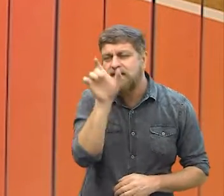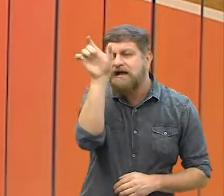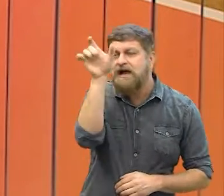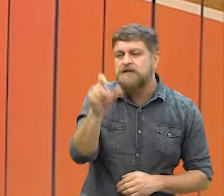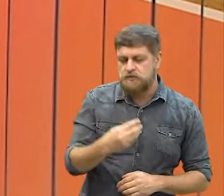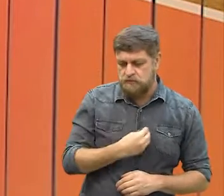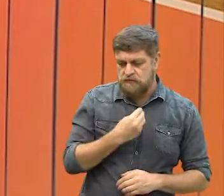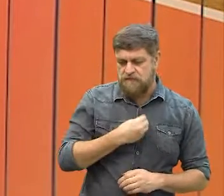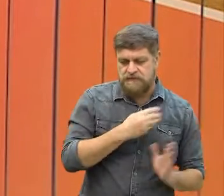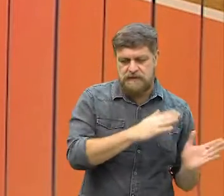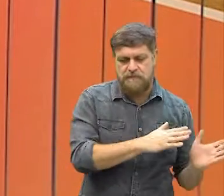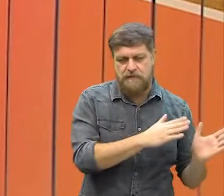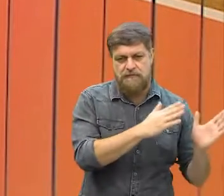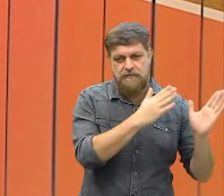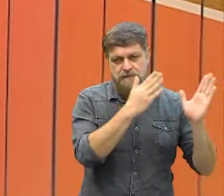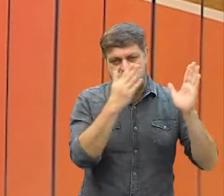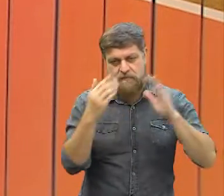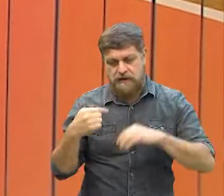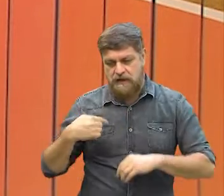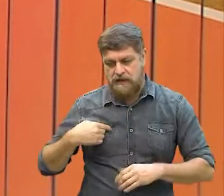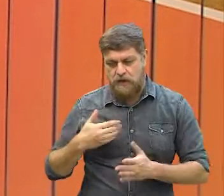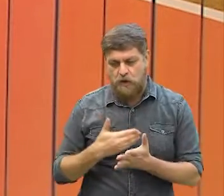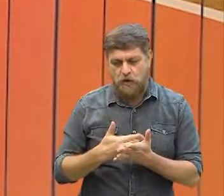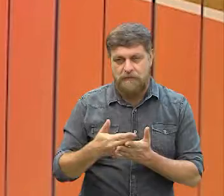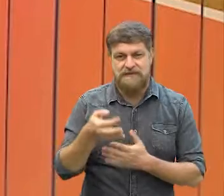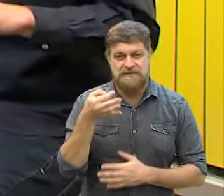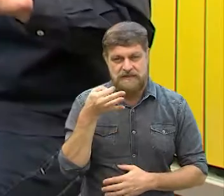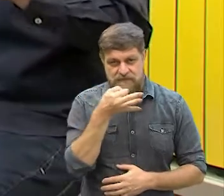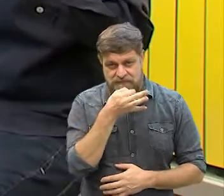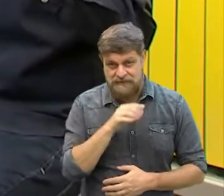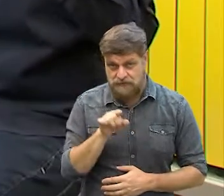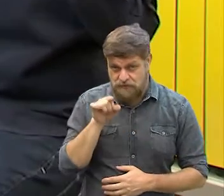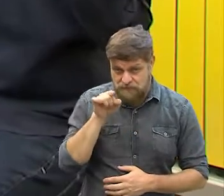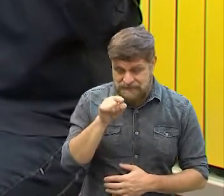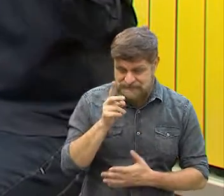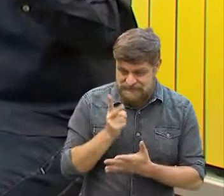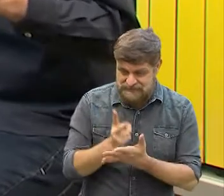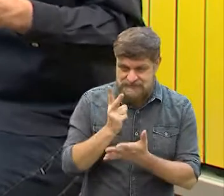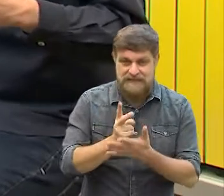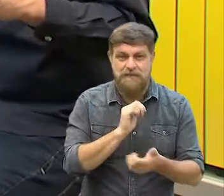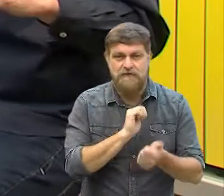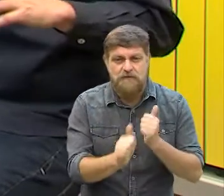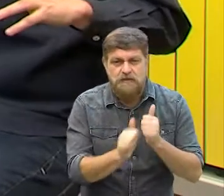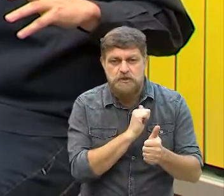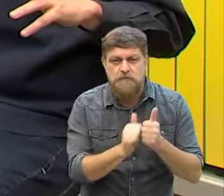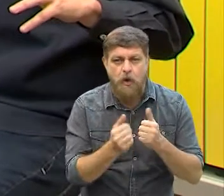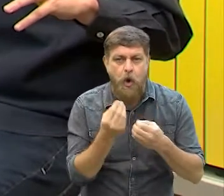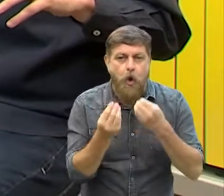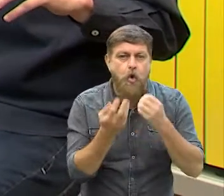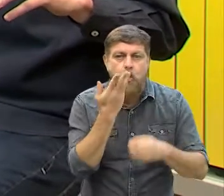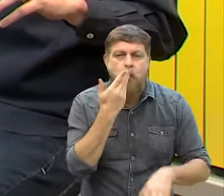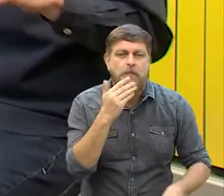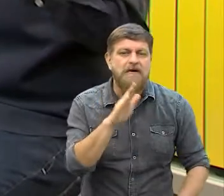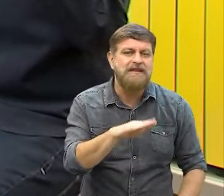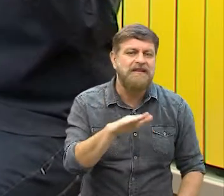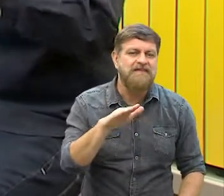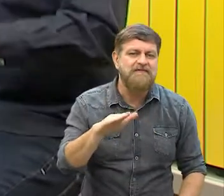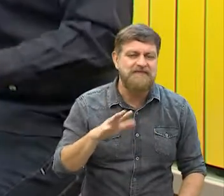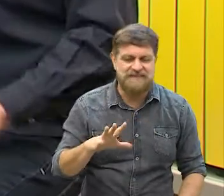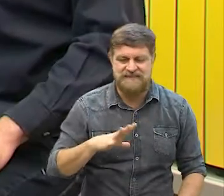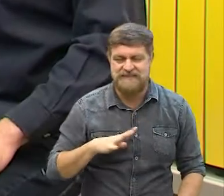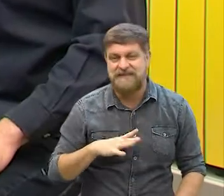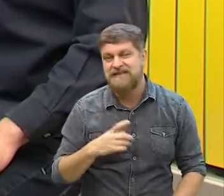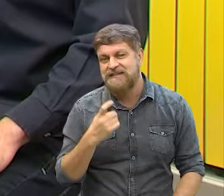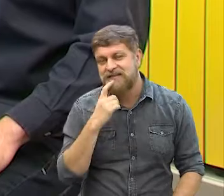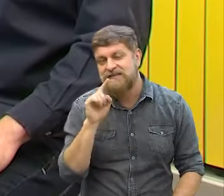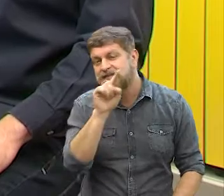sua trajetória, eu falei na minha abertura aqui que você sempre jogou futebol. Como é que foi na sua infância aqui